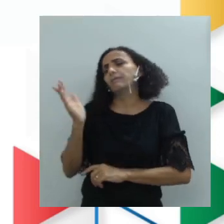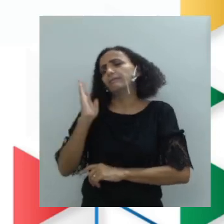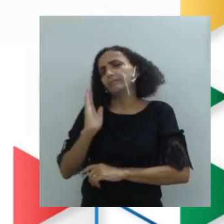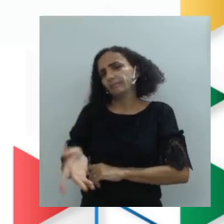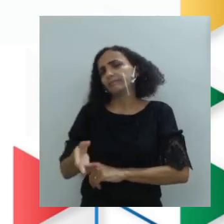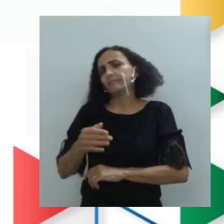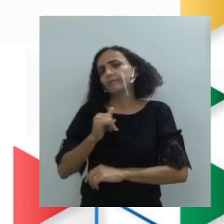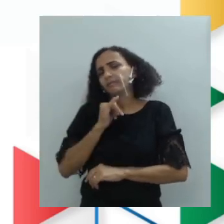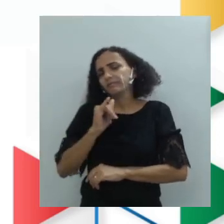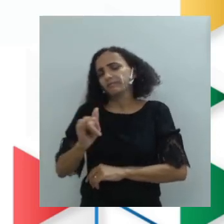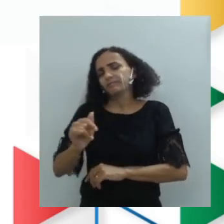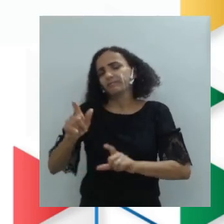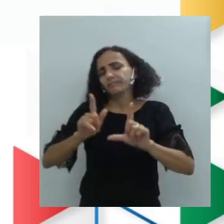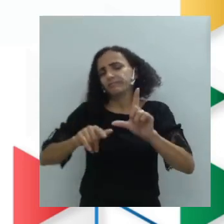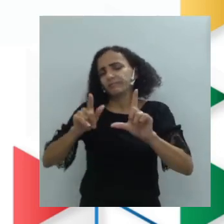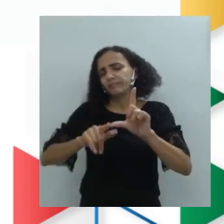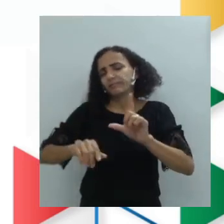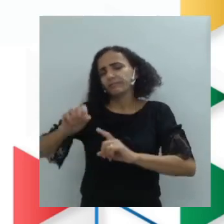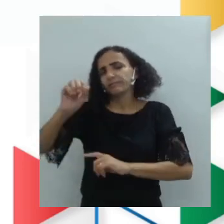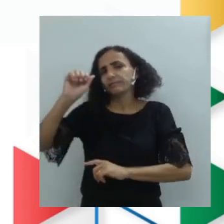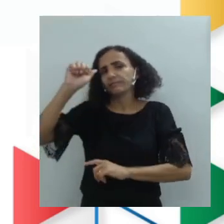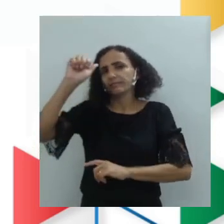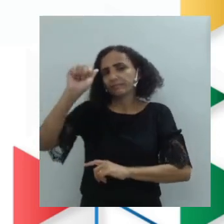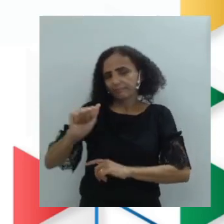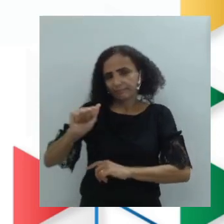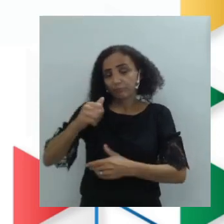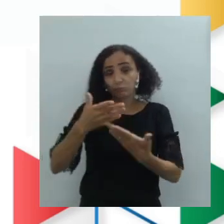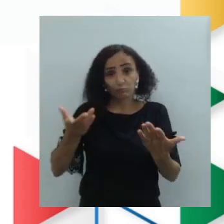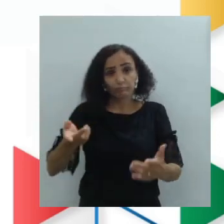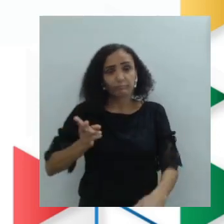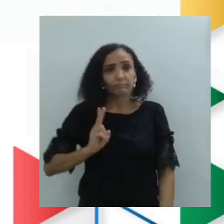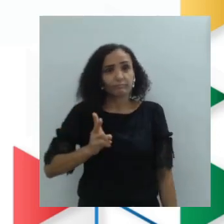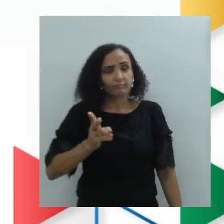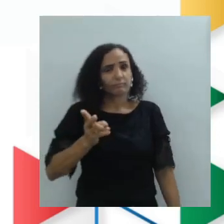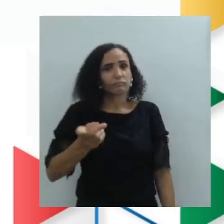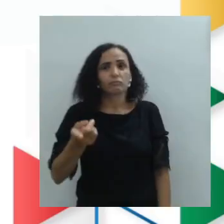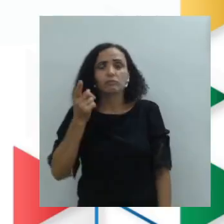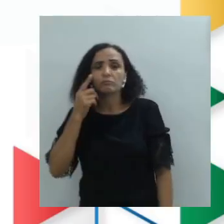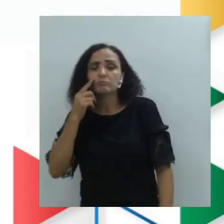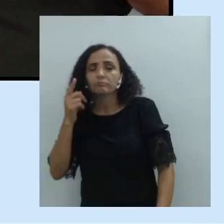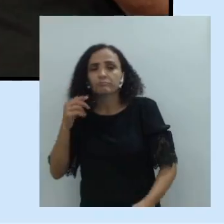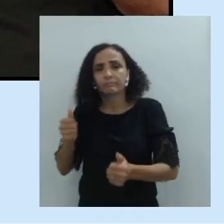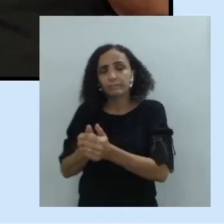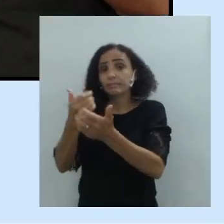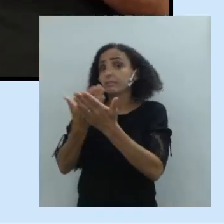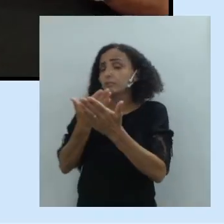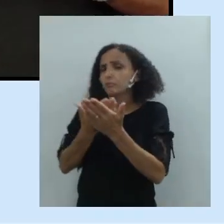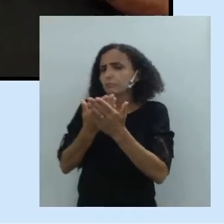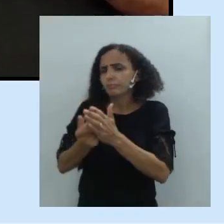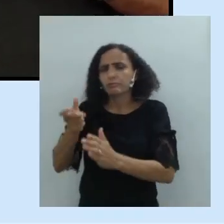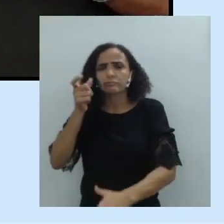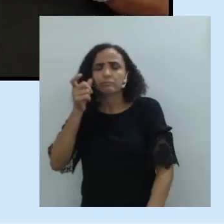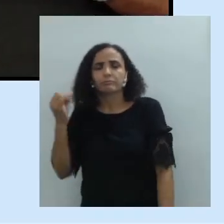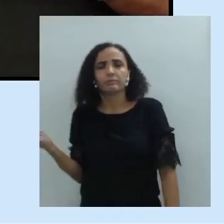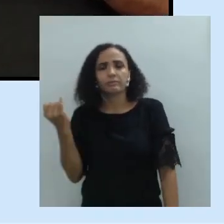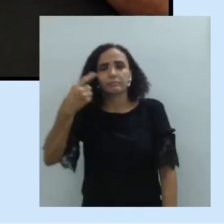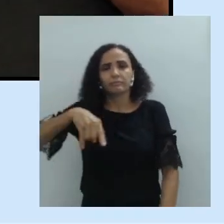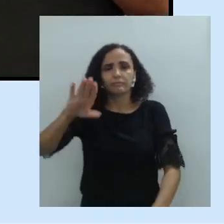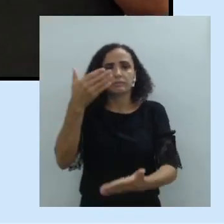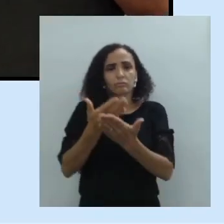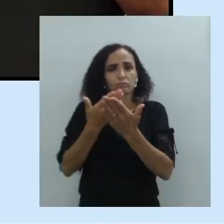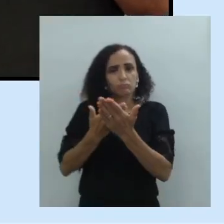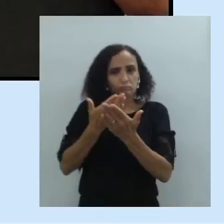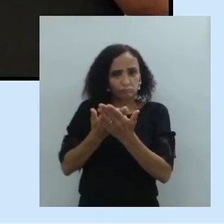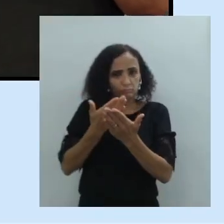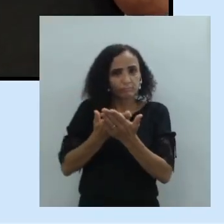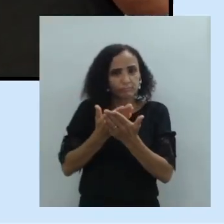resposta. Tecidos e órgãos, tá certo, pessoal? Vamos lá, estudantes, assistam, estudem, é muito interessante esses assuntos,